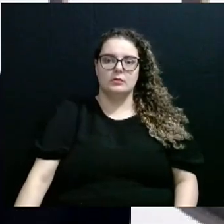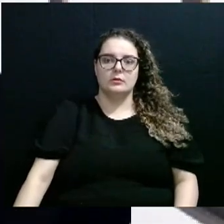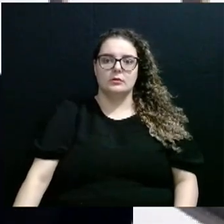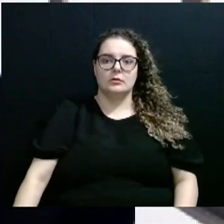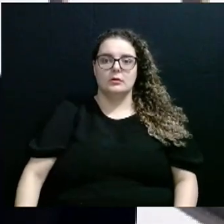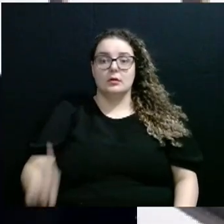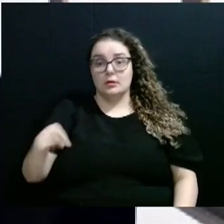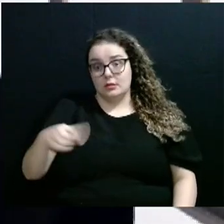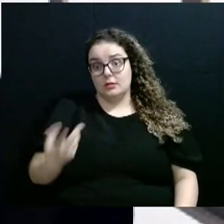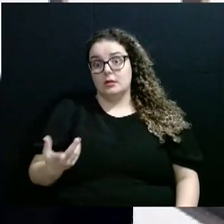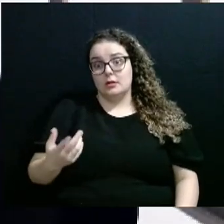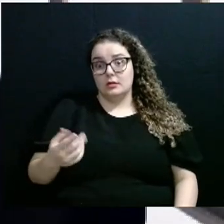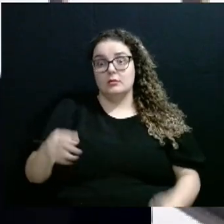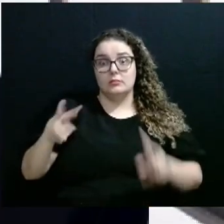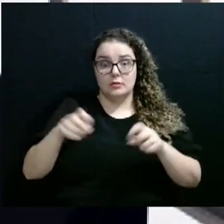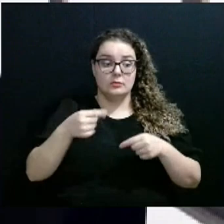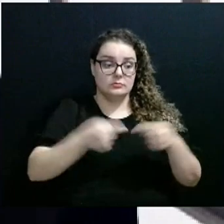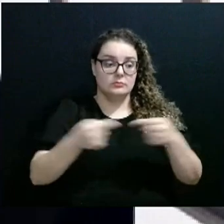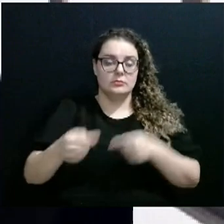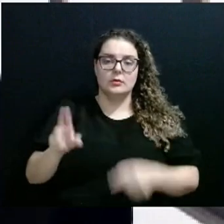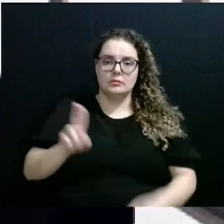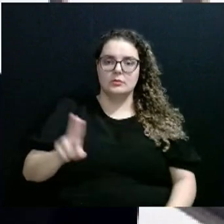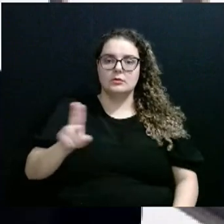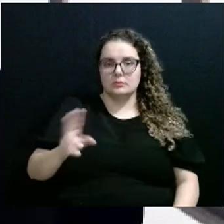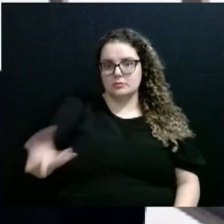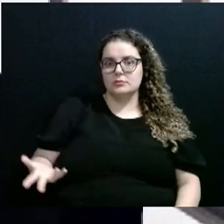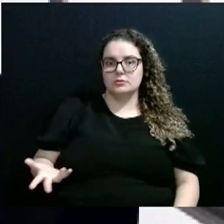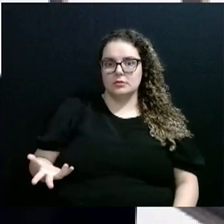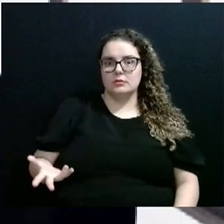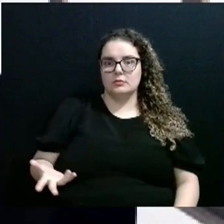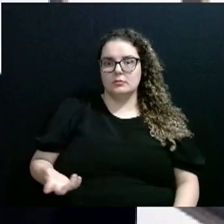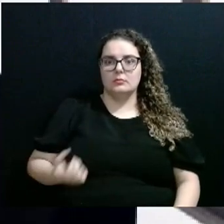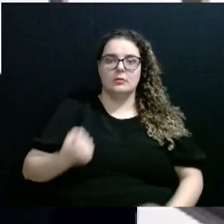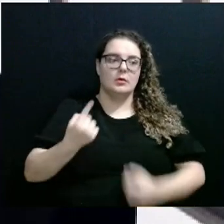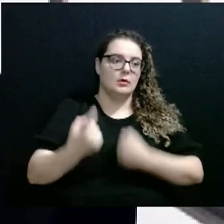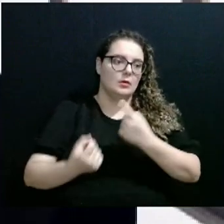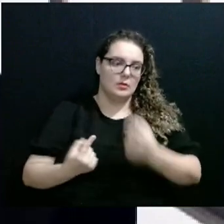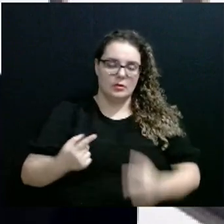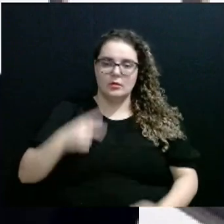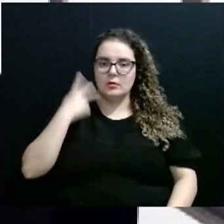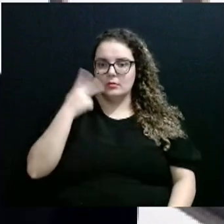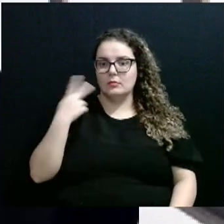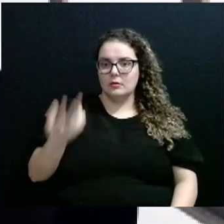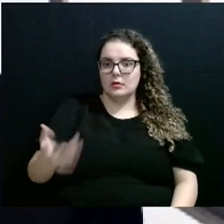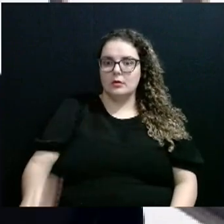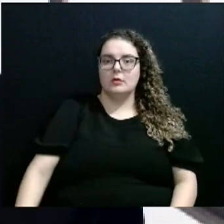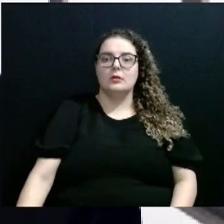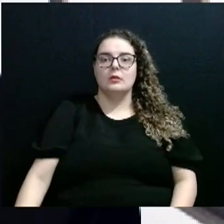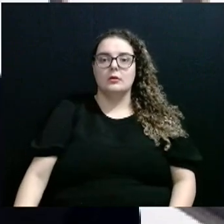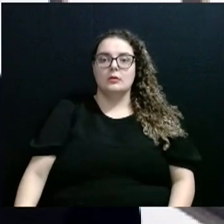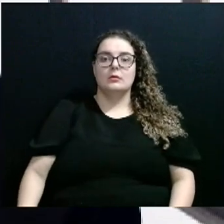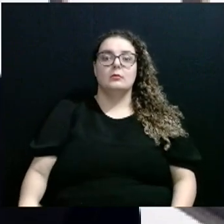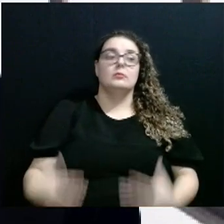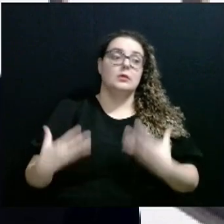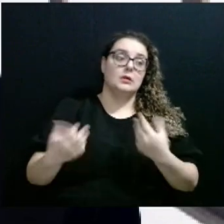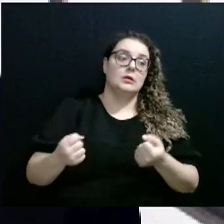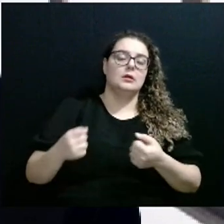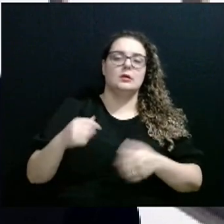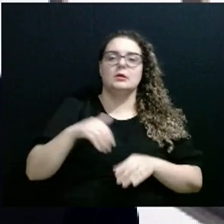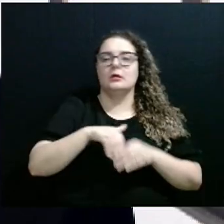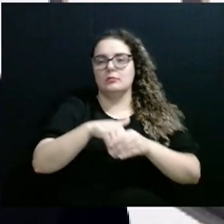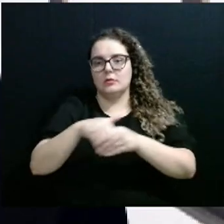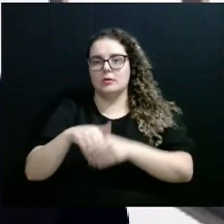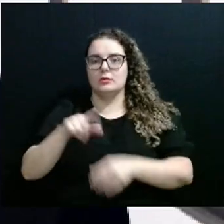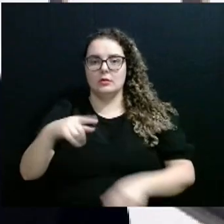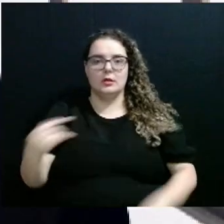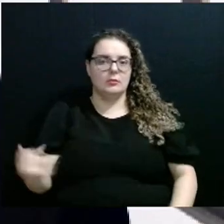debatido e vai ser utilizado por determinados políticos para angariar votos. Então, é importante que não só tenha um